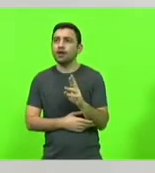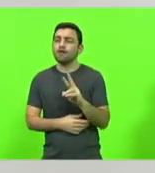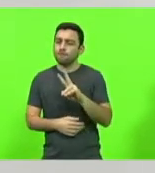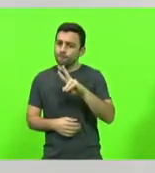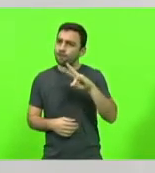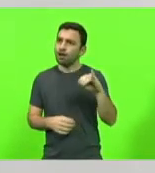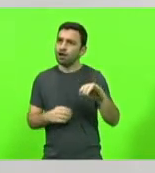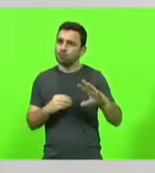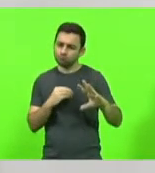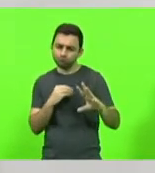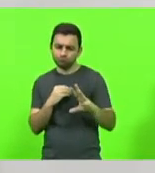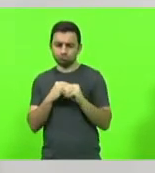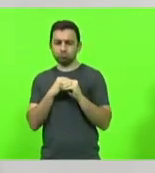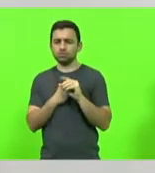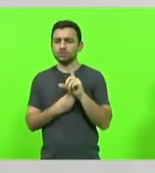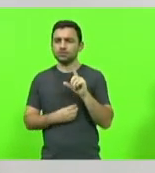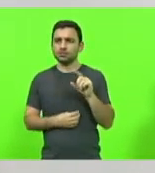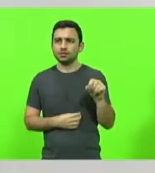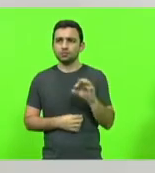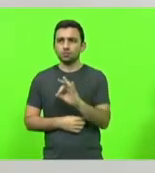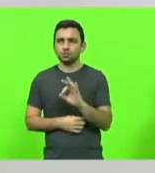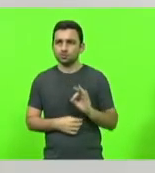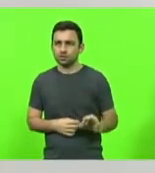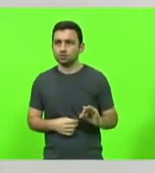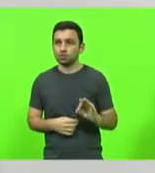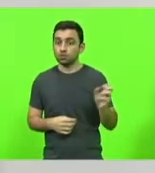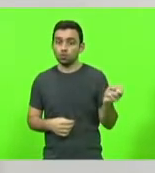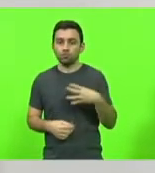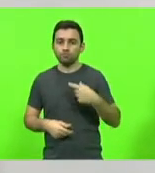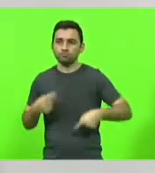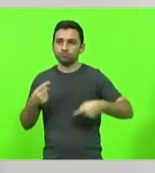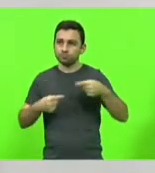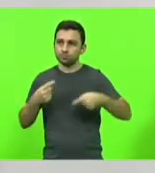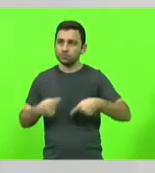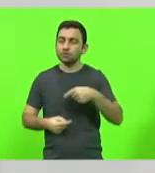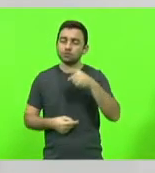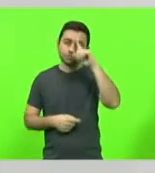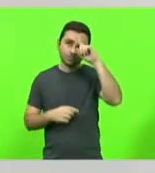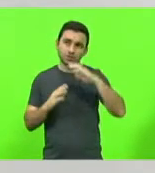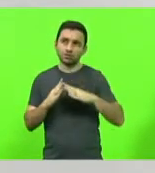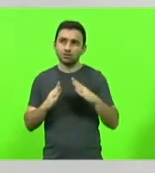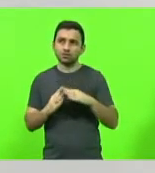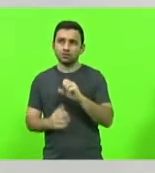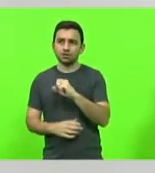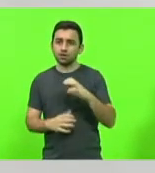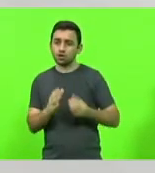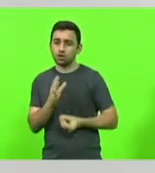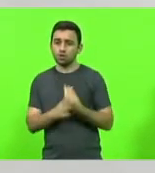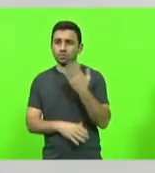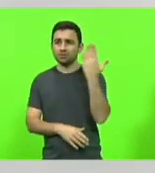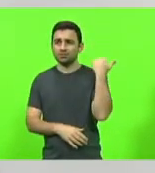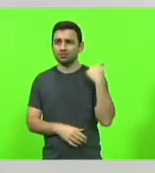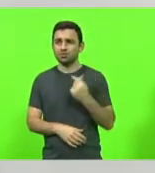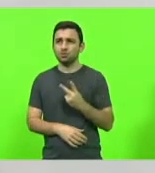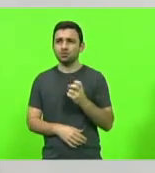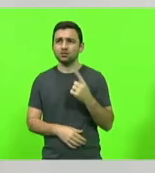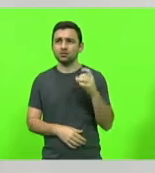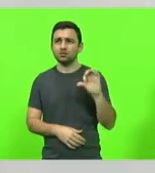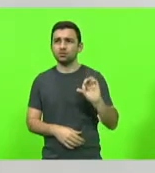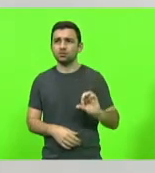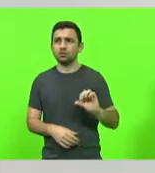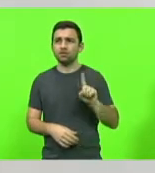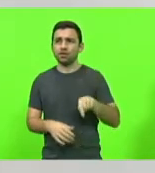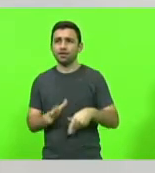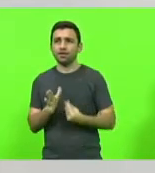quase 100% a atual política hospitalar catarinense criada nesse governo 2019 para prover os